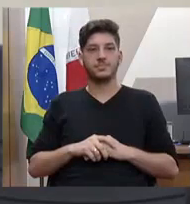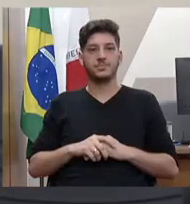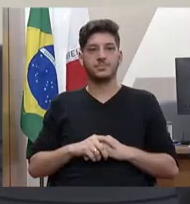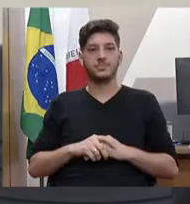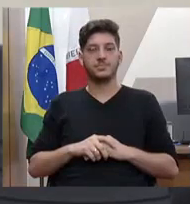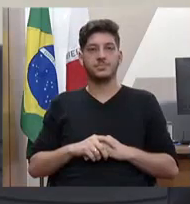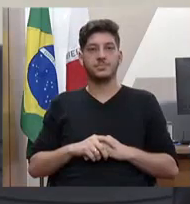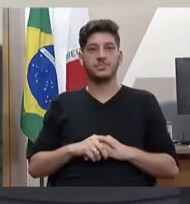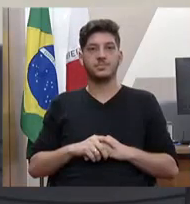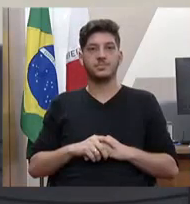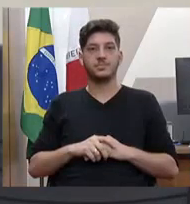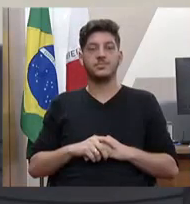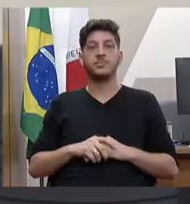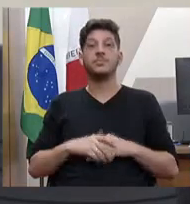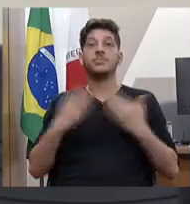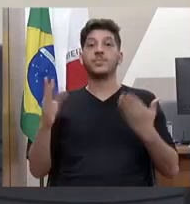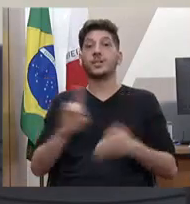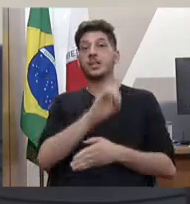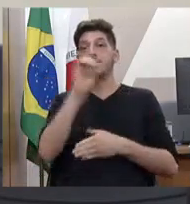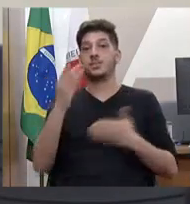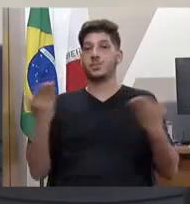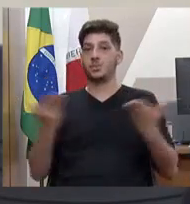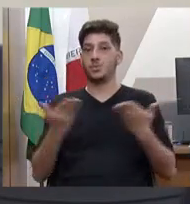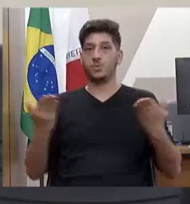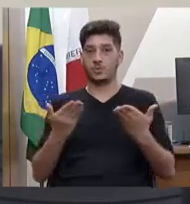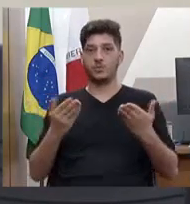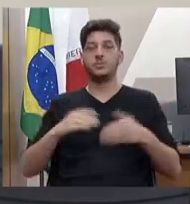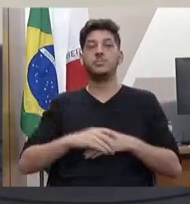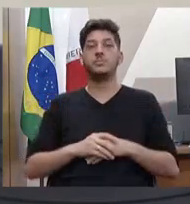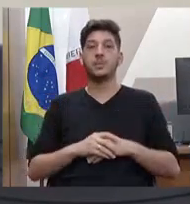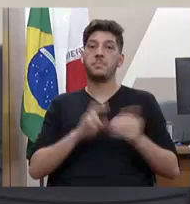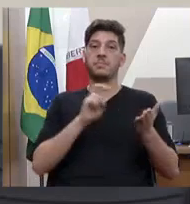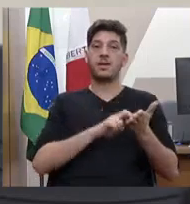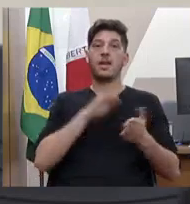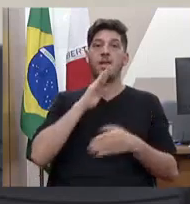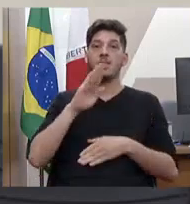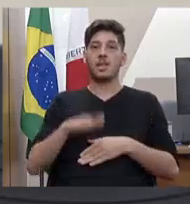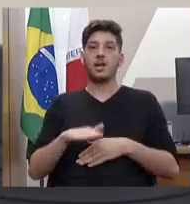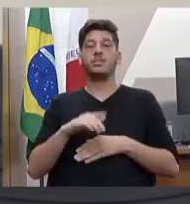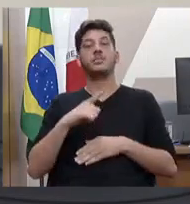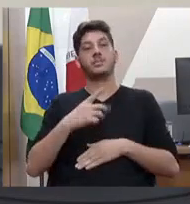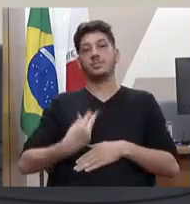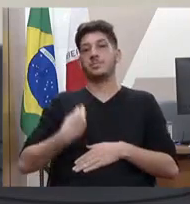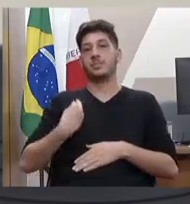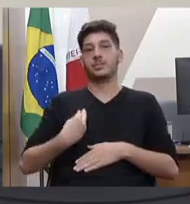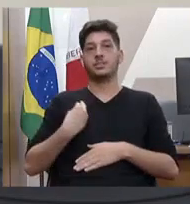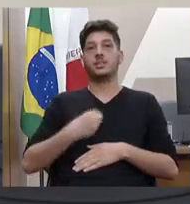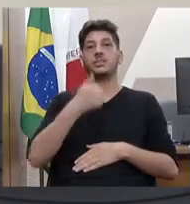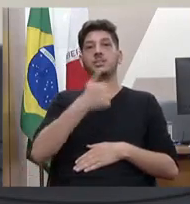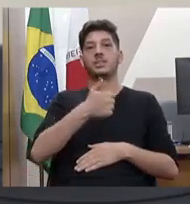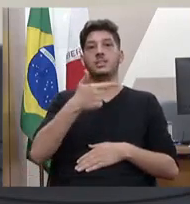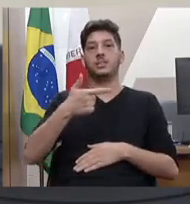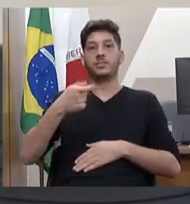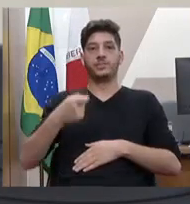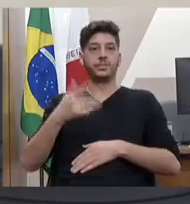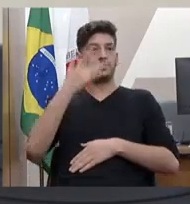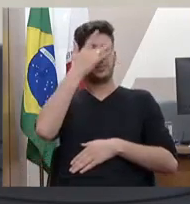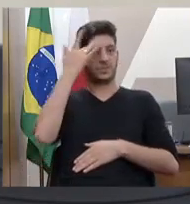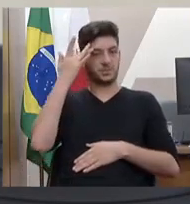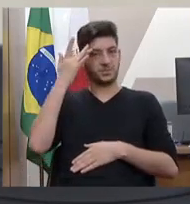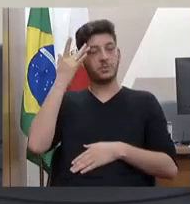Ó gente no dia de hoje né tivemos a presença de 120 pessoas aqui